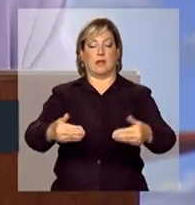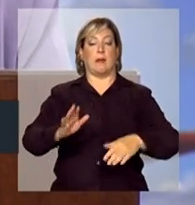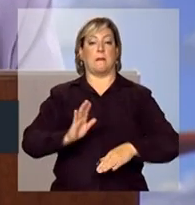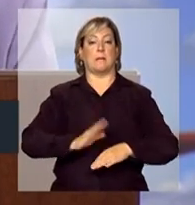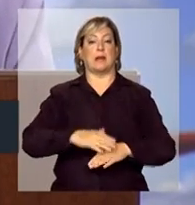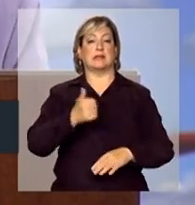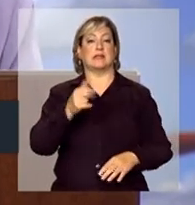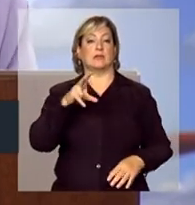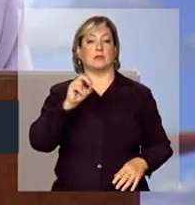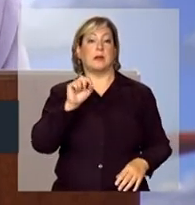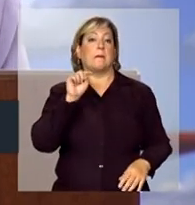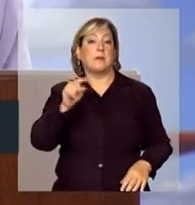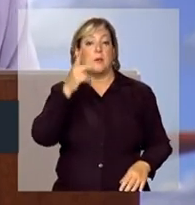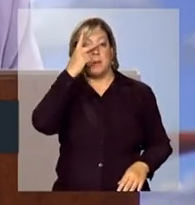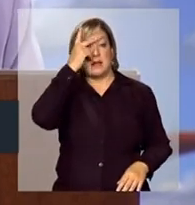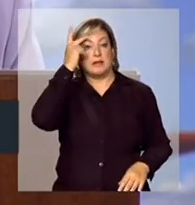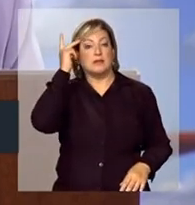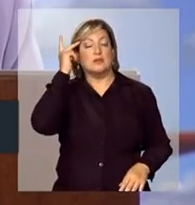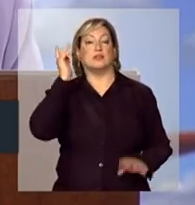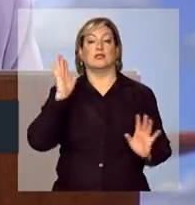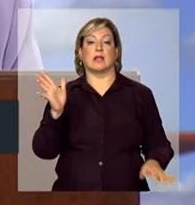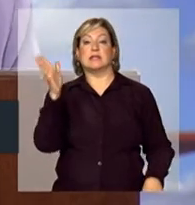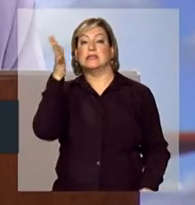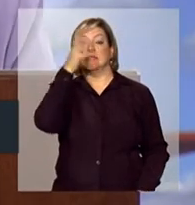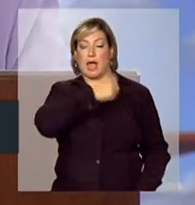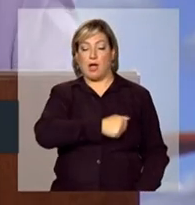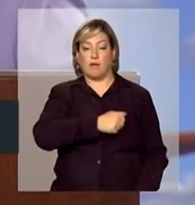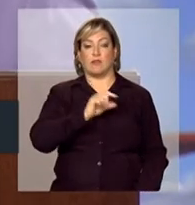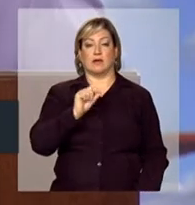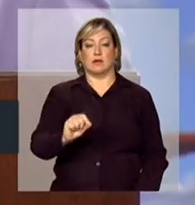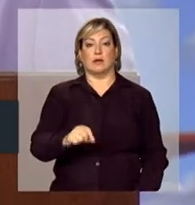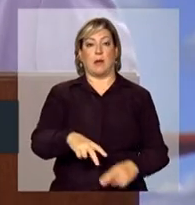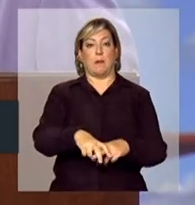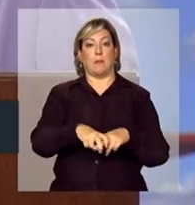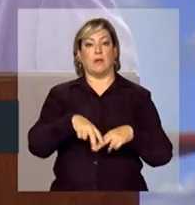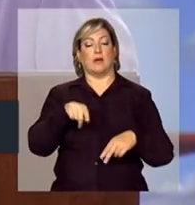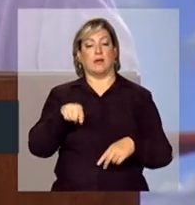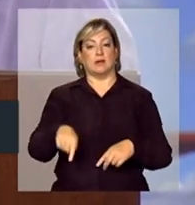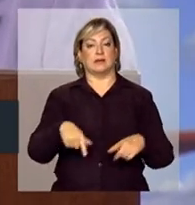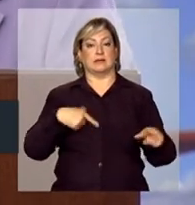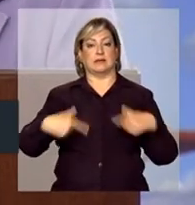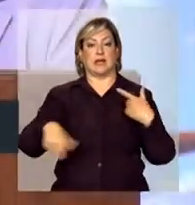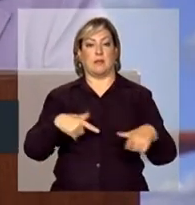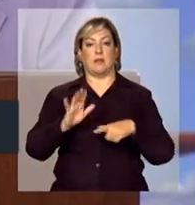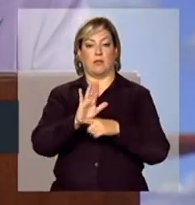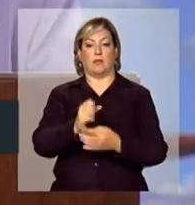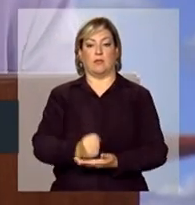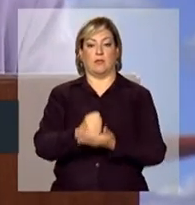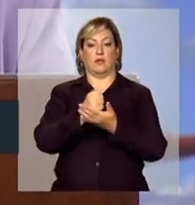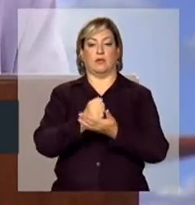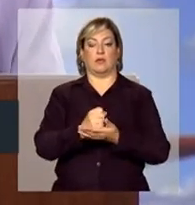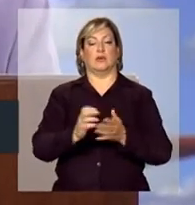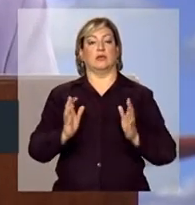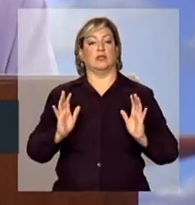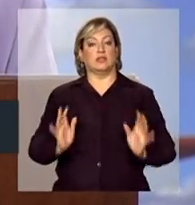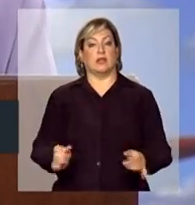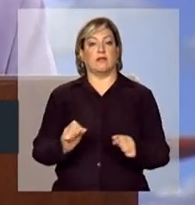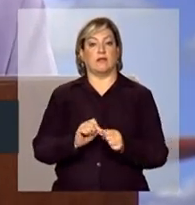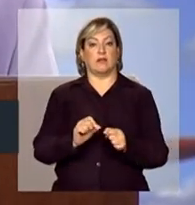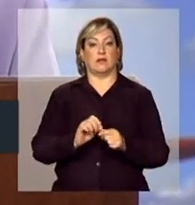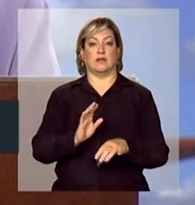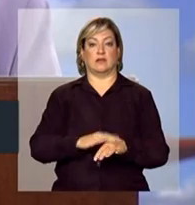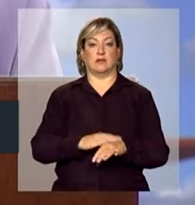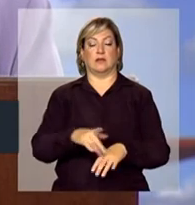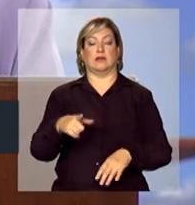150 mil vidas foram salvas pela de medidas protetivas já expedida